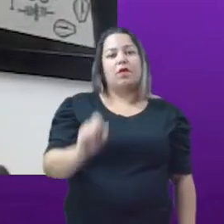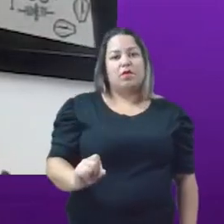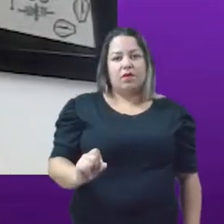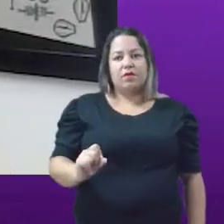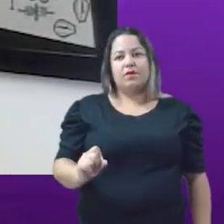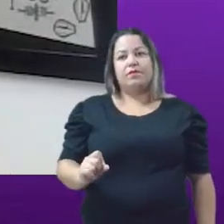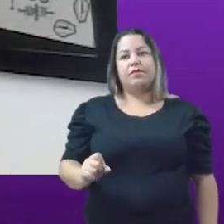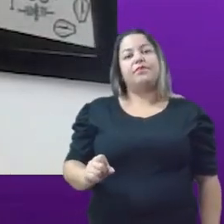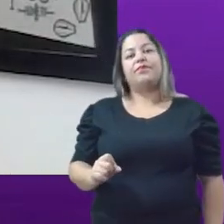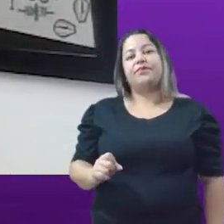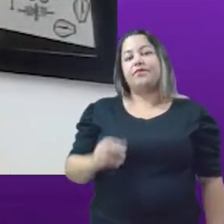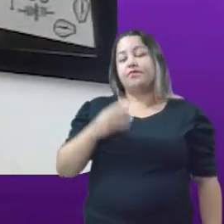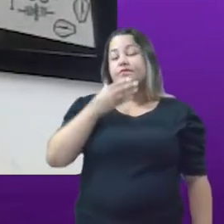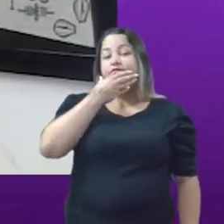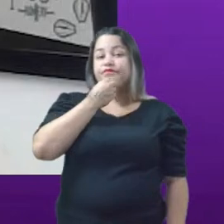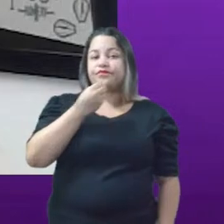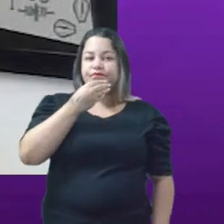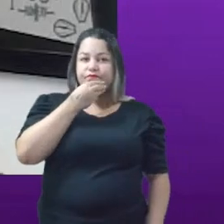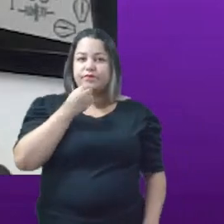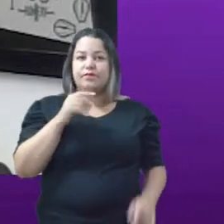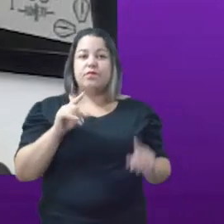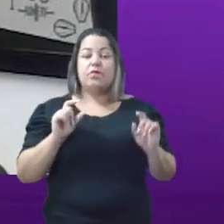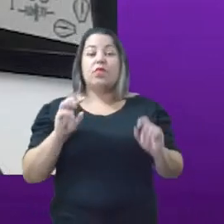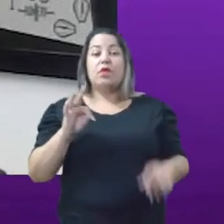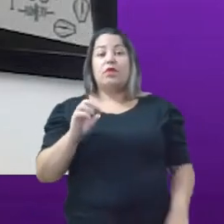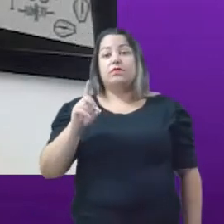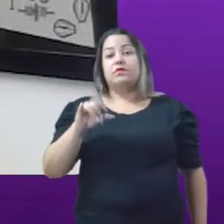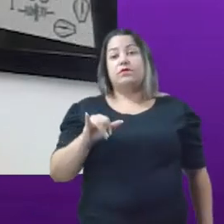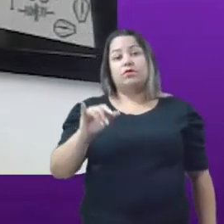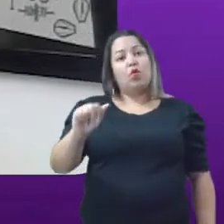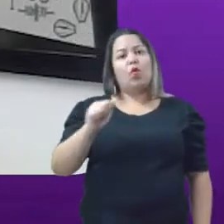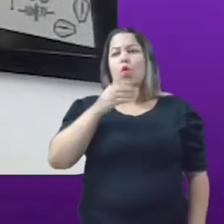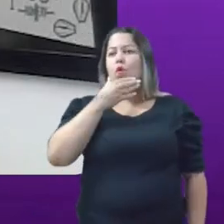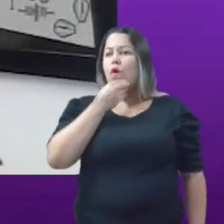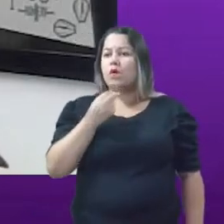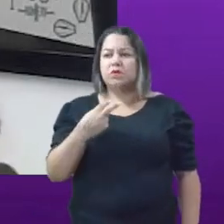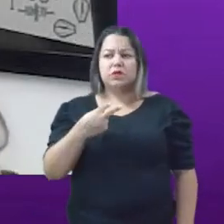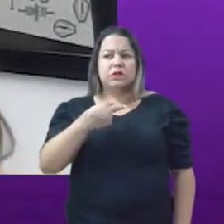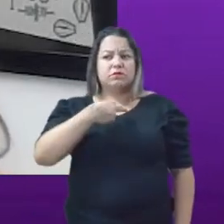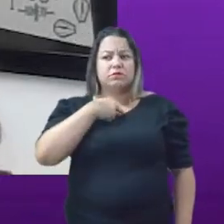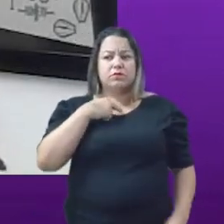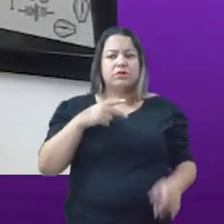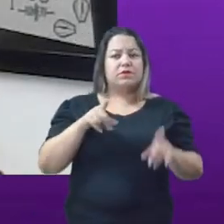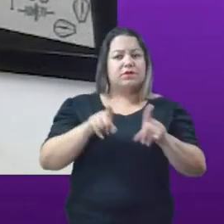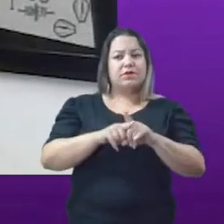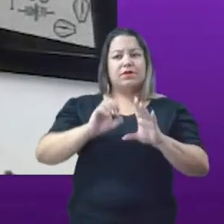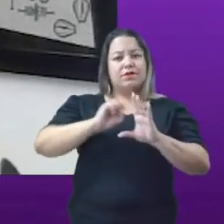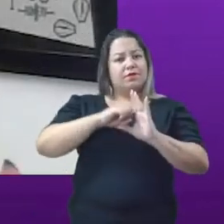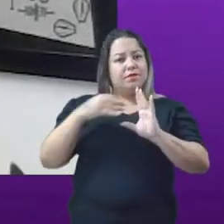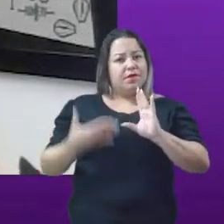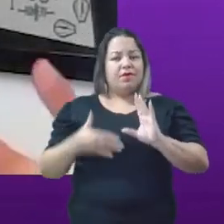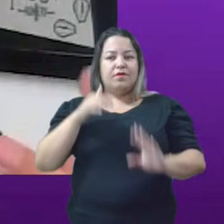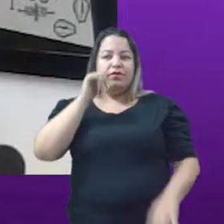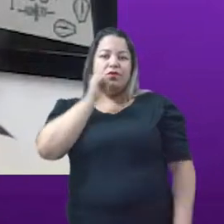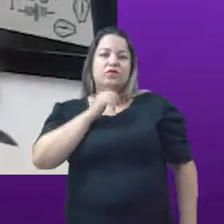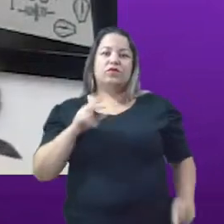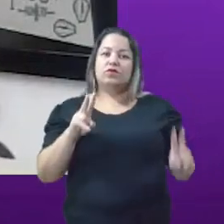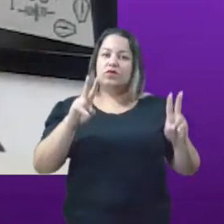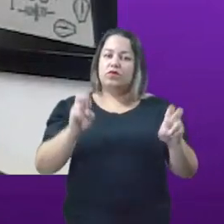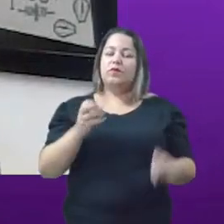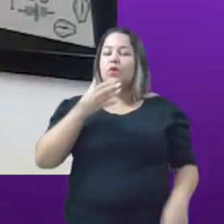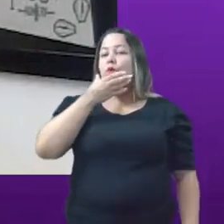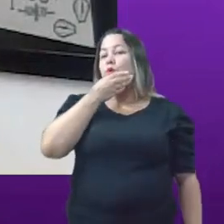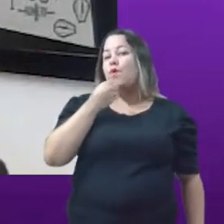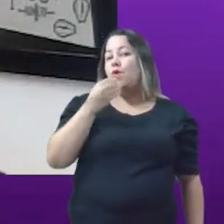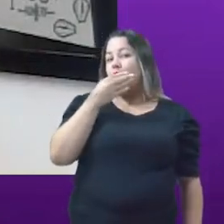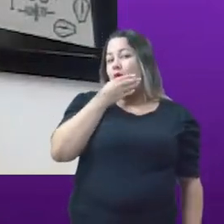essa masculinidade tóxica, é, o homem ele não pode ter características femininas, né? Muito se diz sobre o homem